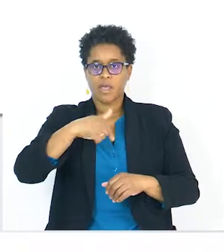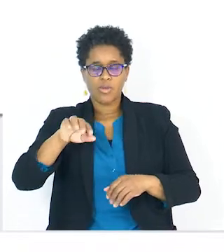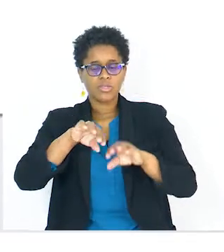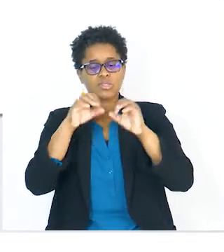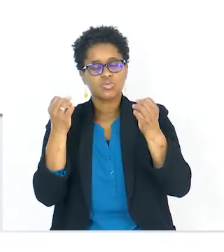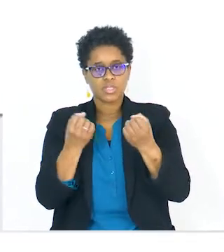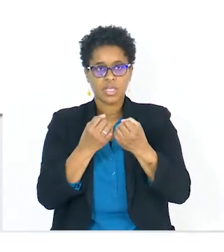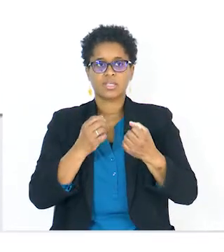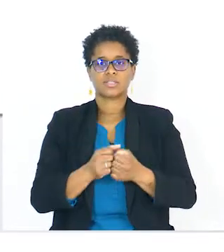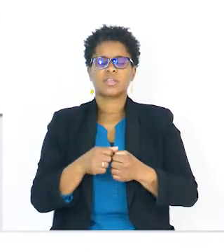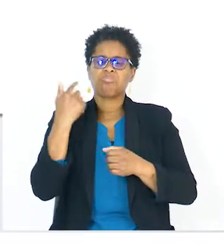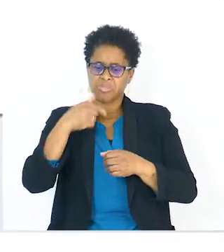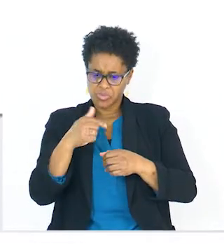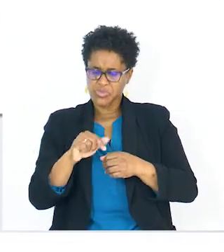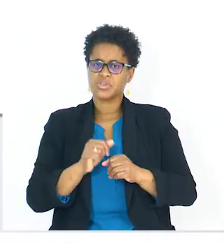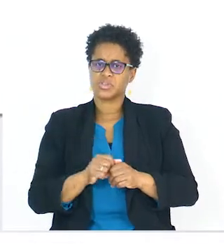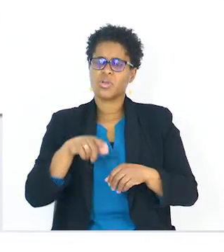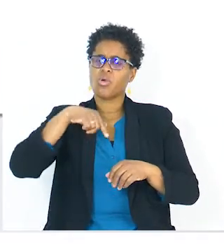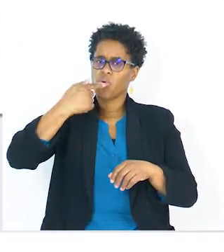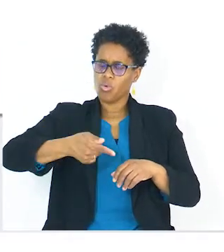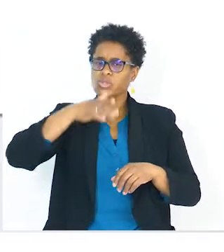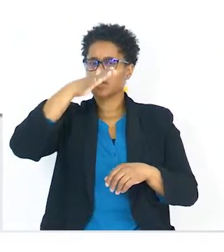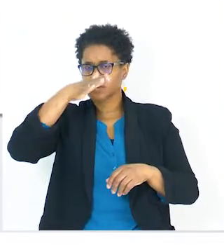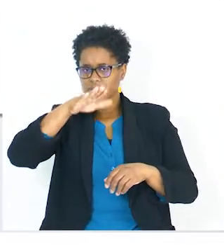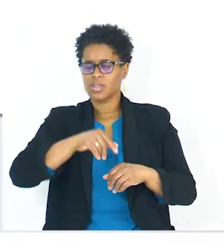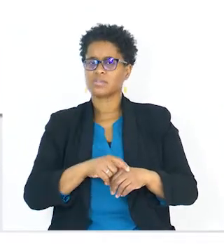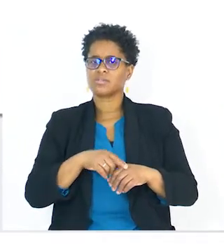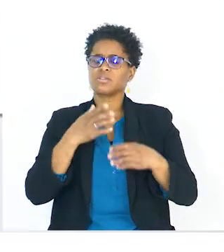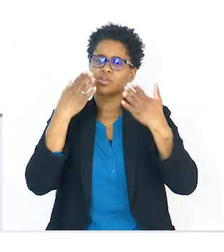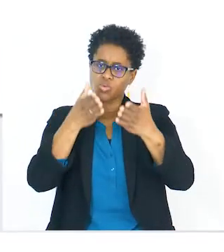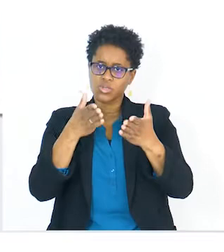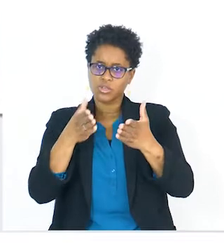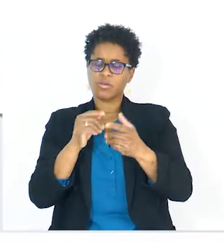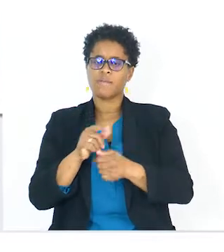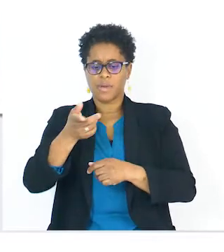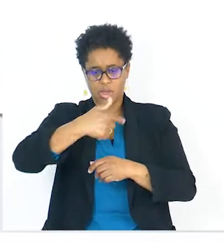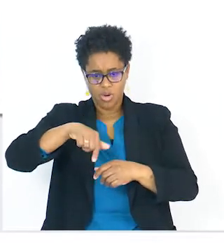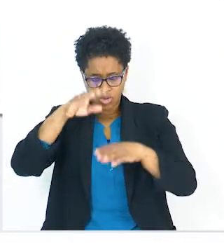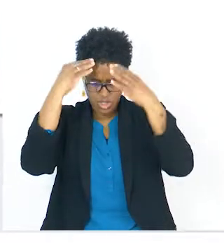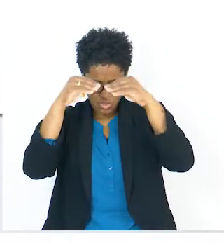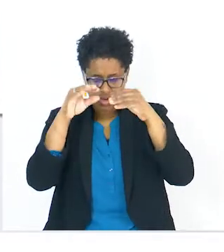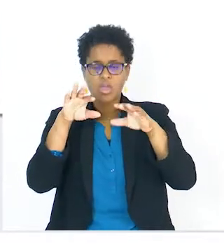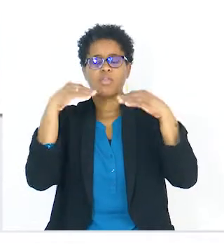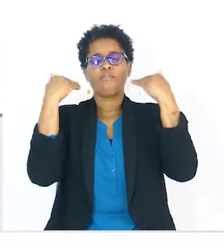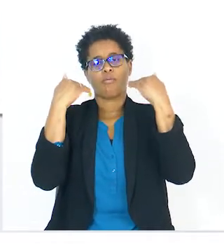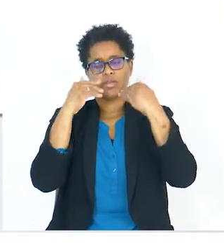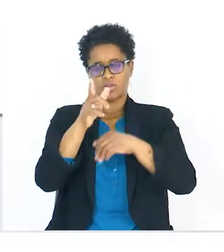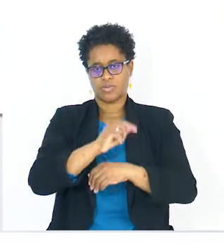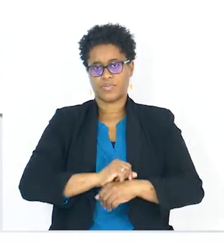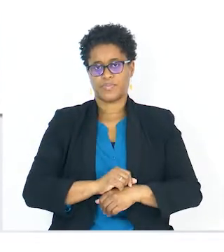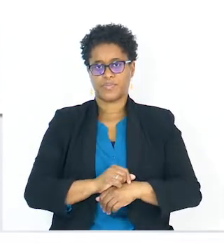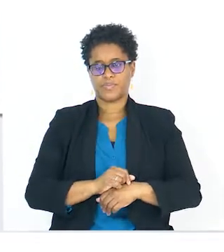nossa sociedade existem outras atividades que contribuem para a nossa educação e